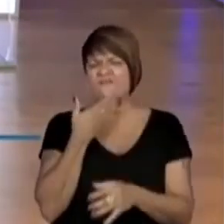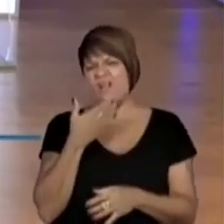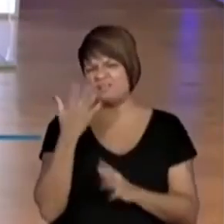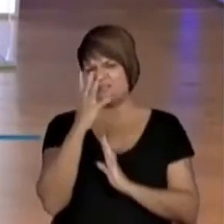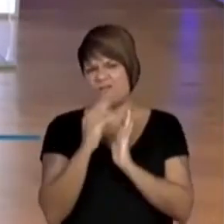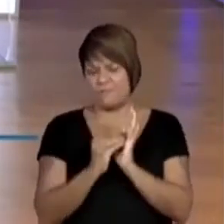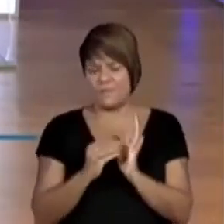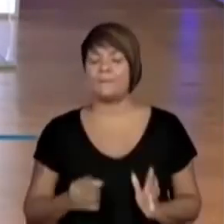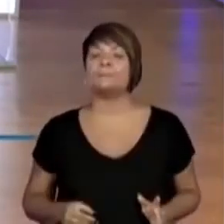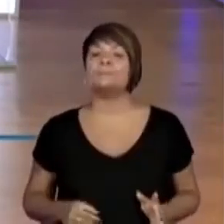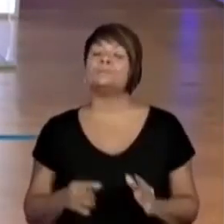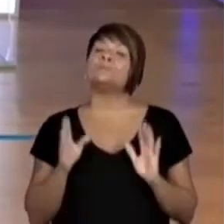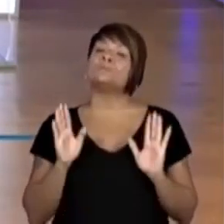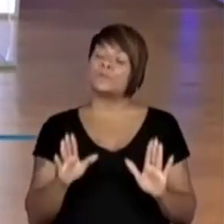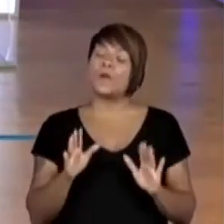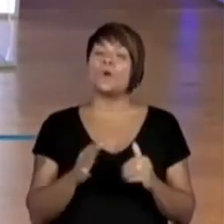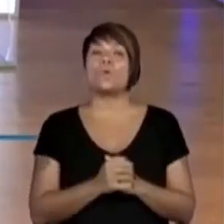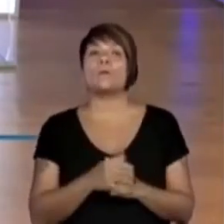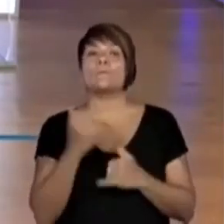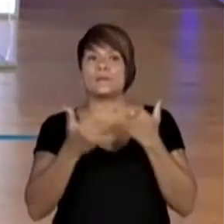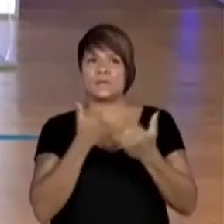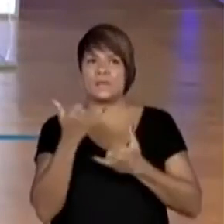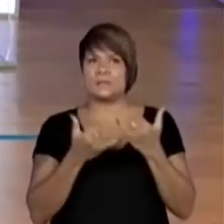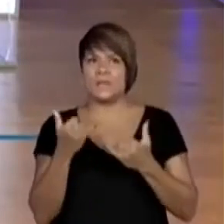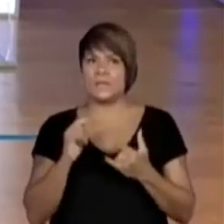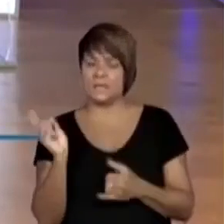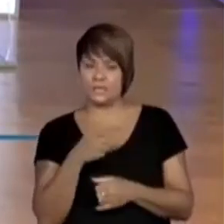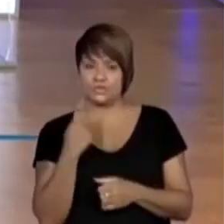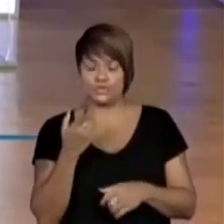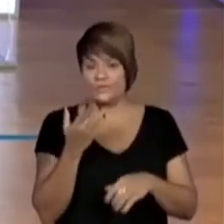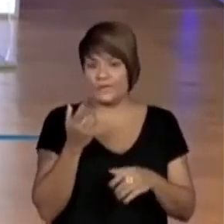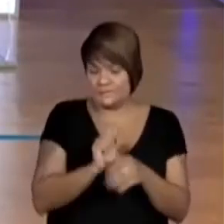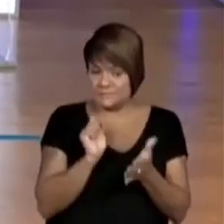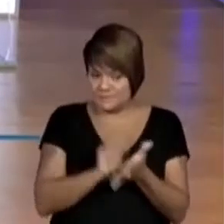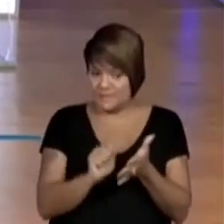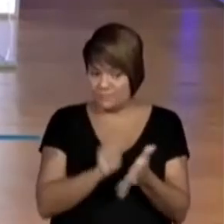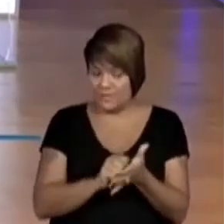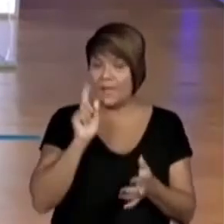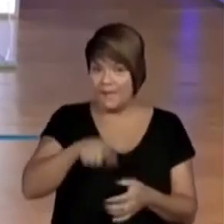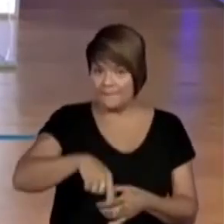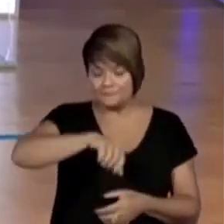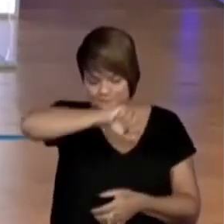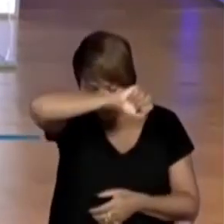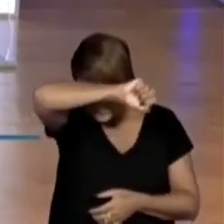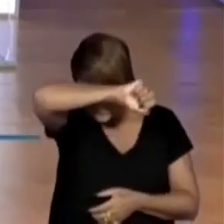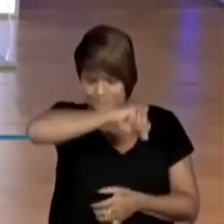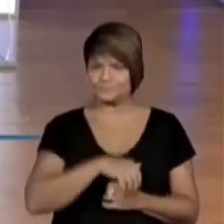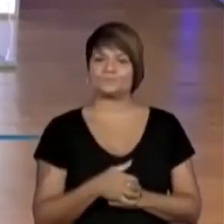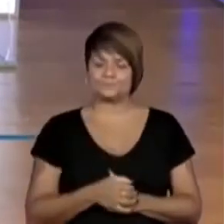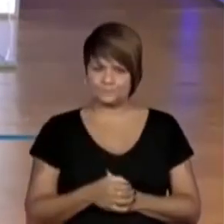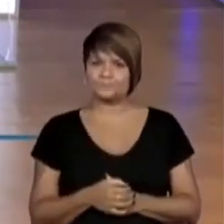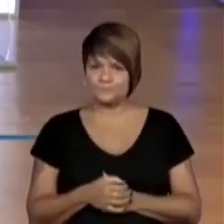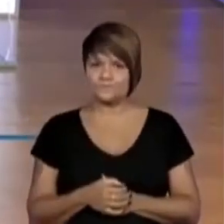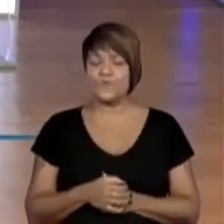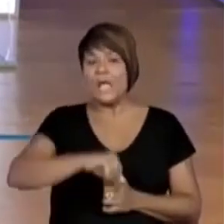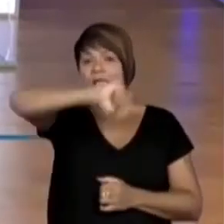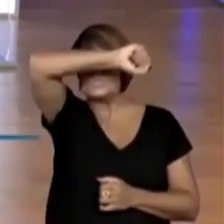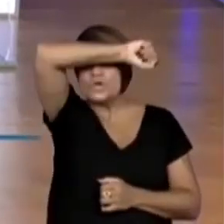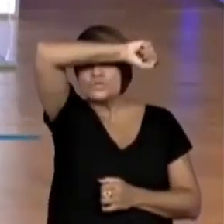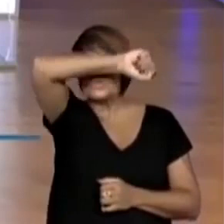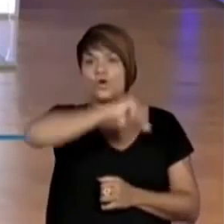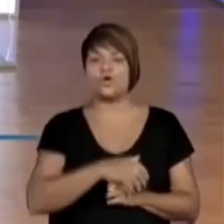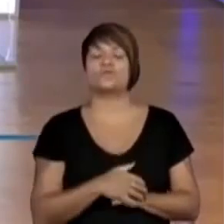copiar. Então, a brincadeira que nós vamos escrever é esconde-esconde, professor. A primeira dica que eu posso dar é que